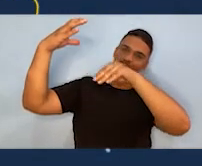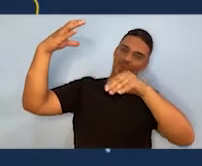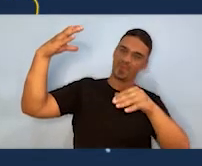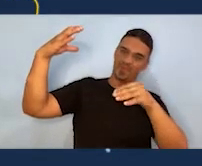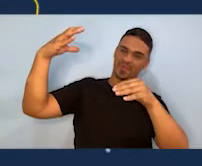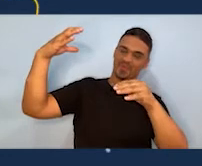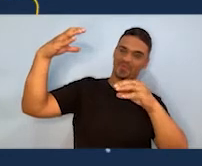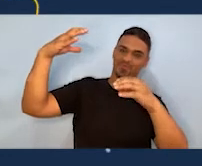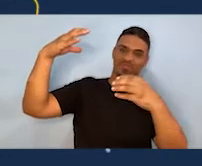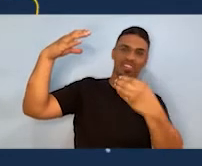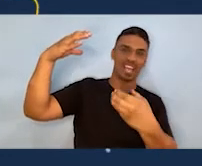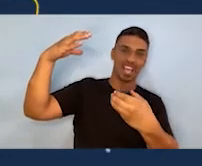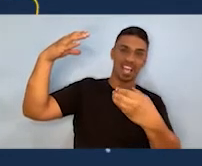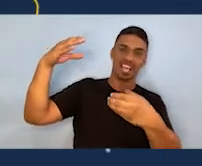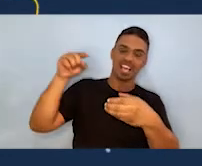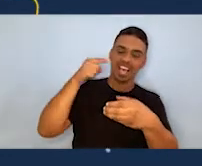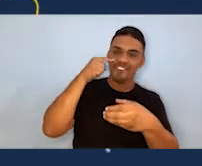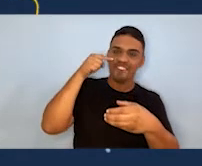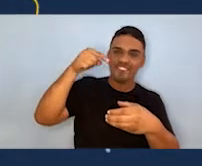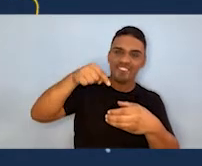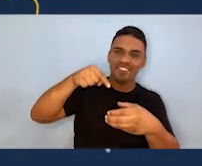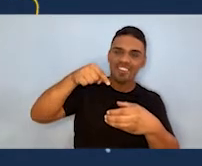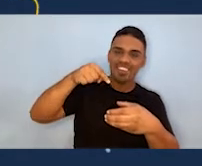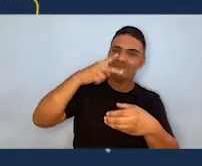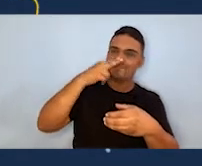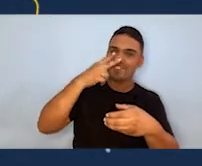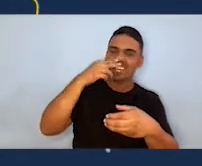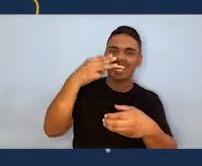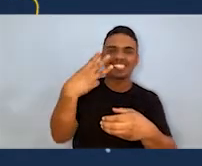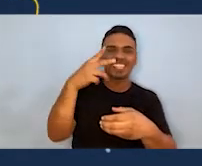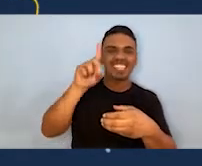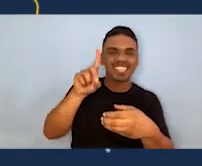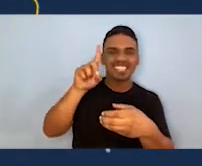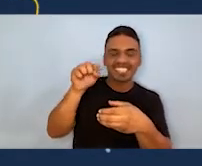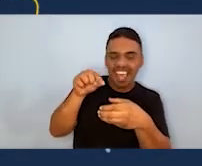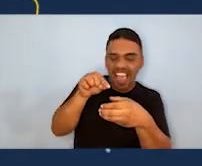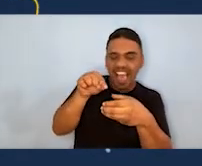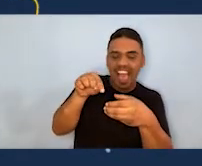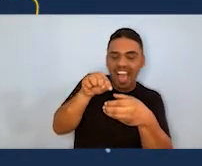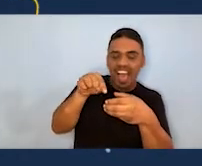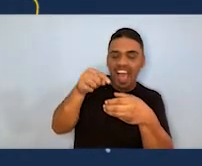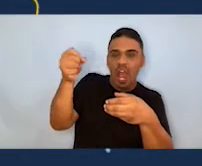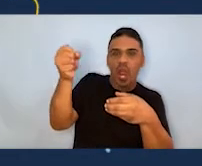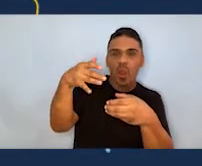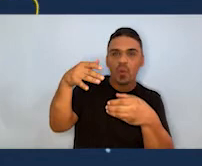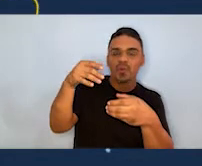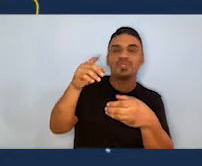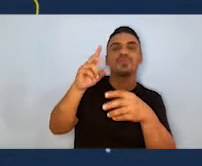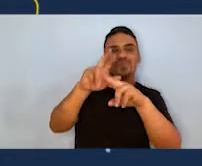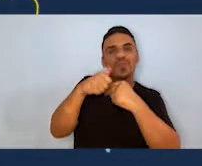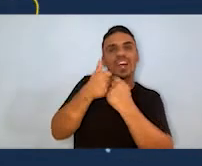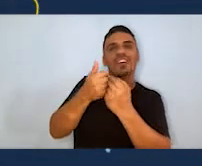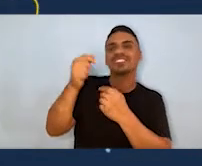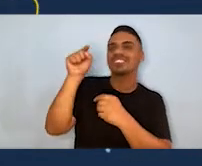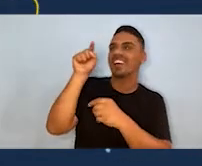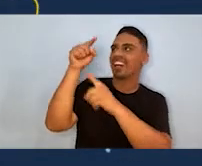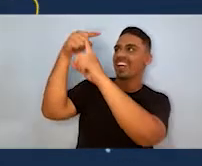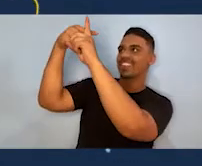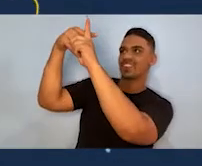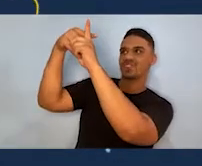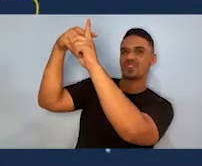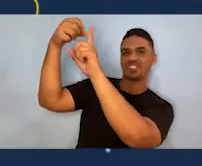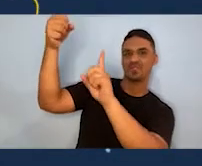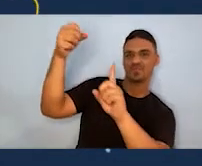vocês vão começar a perceber que a maçãzinha vai começar a ficar mais 3D, ela vai começar a ganhar uma tridimensionalidade